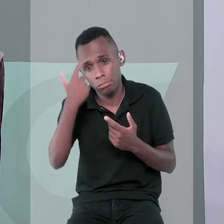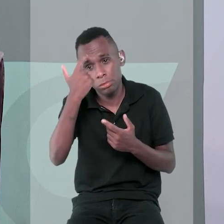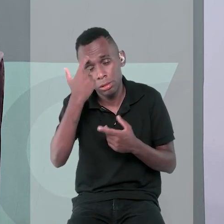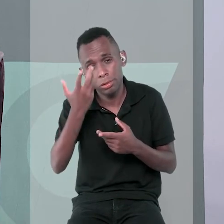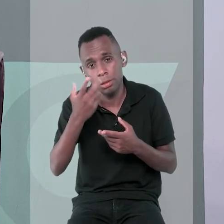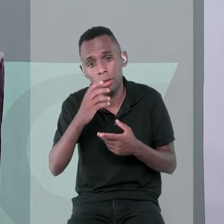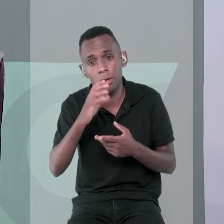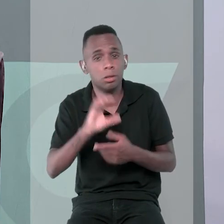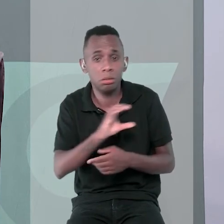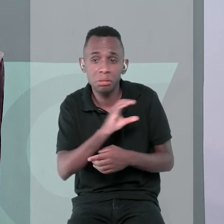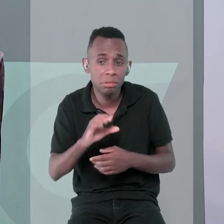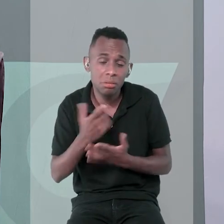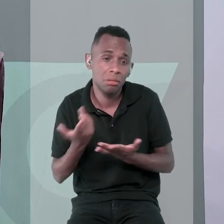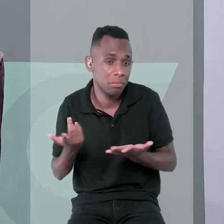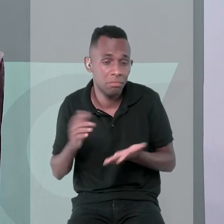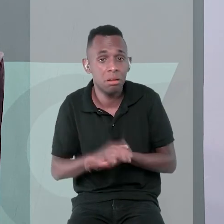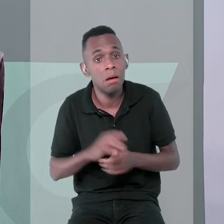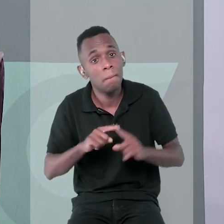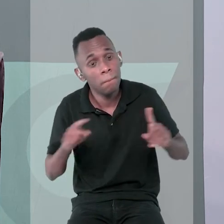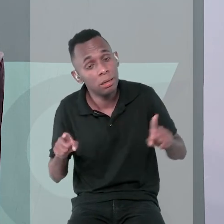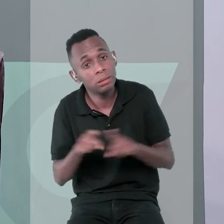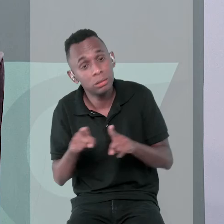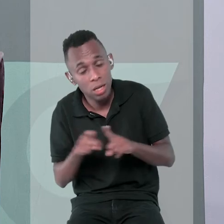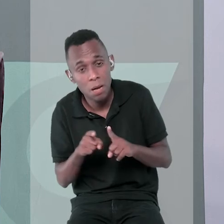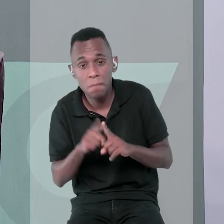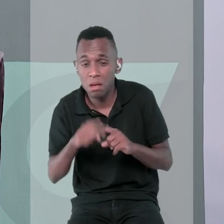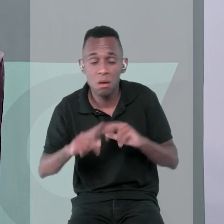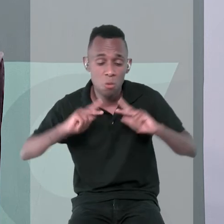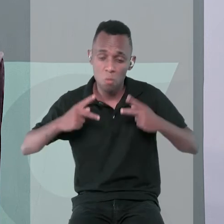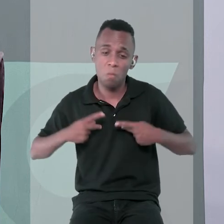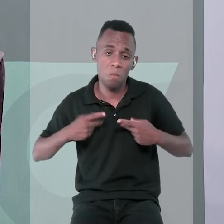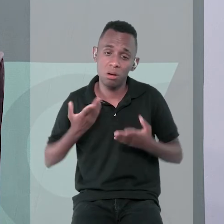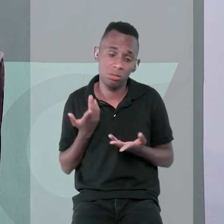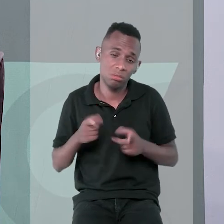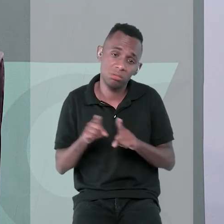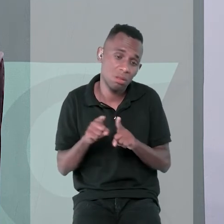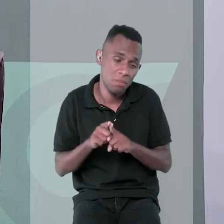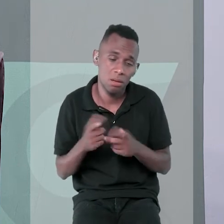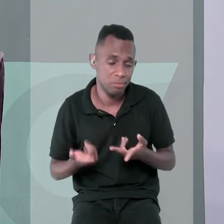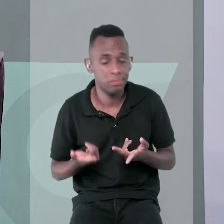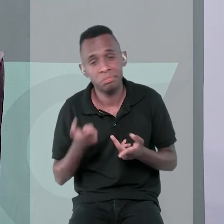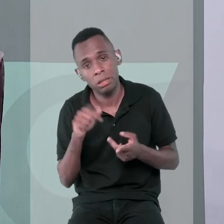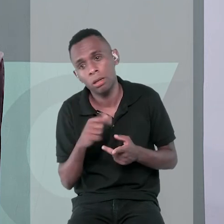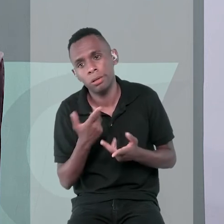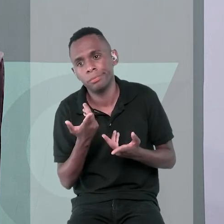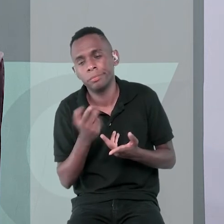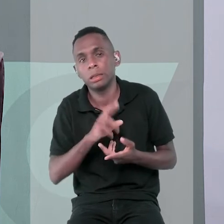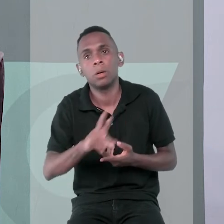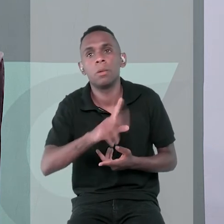né? O arrependimento, mas também diz do ser humano, né? Das contradições humanas. Então, isso ela